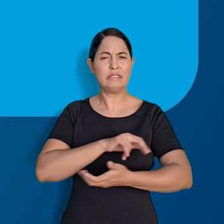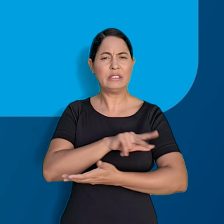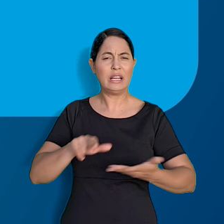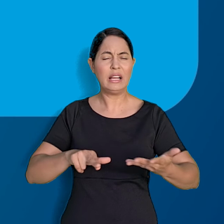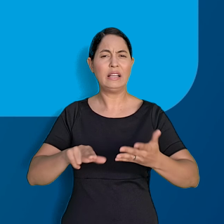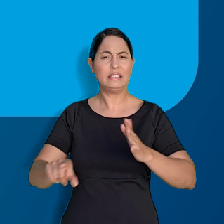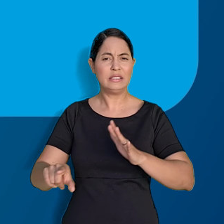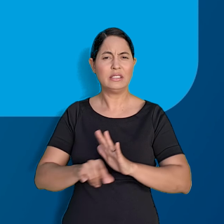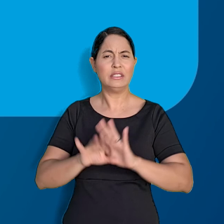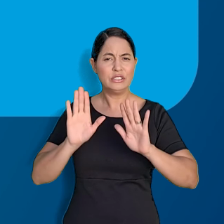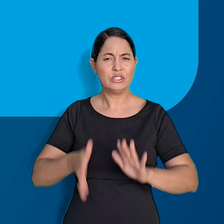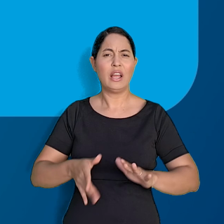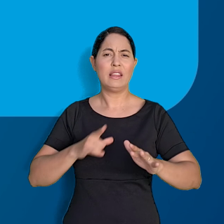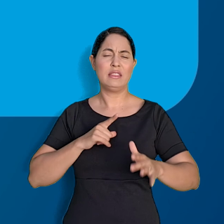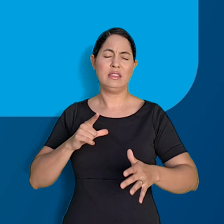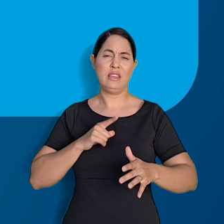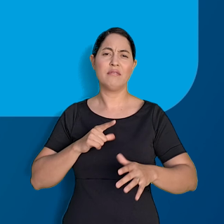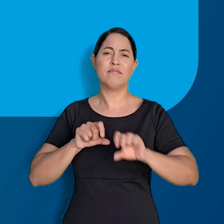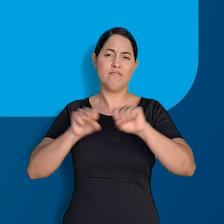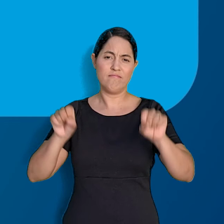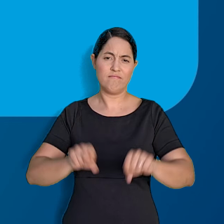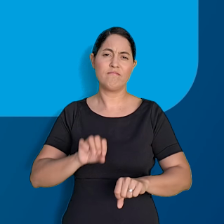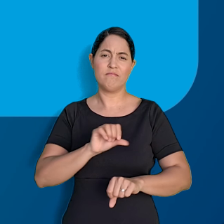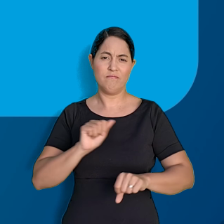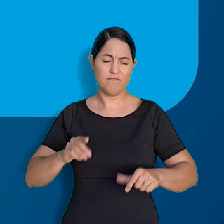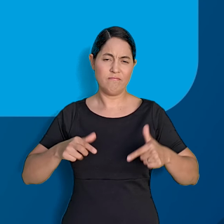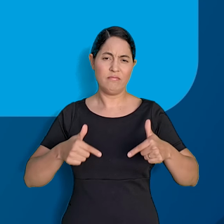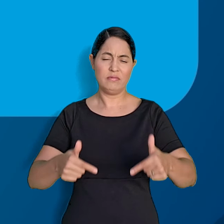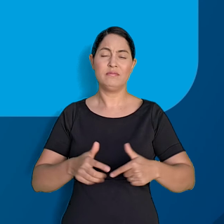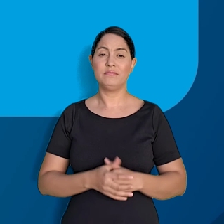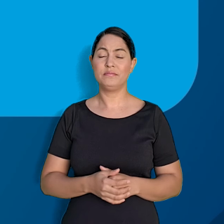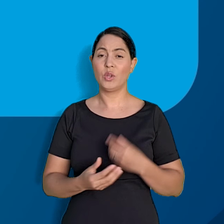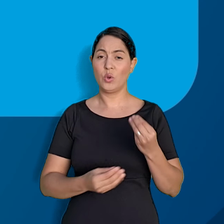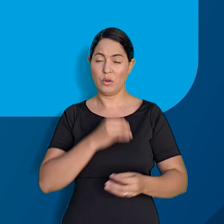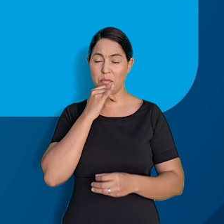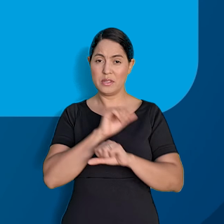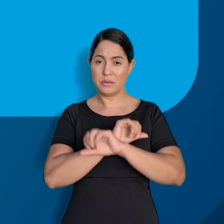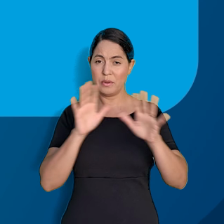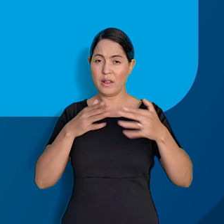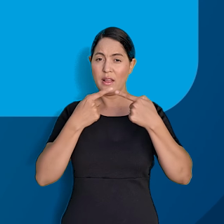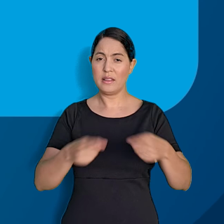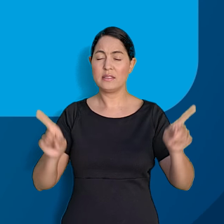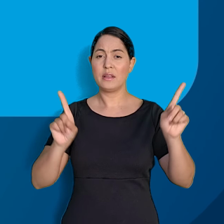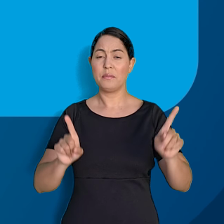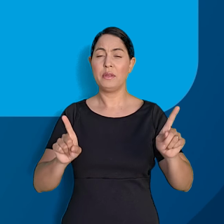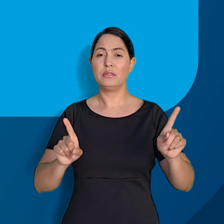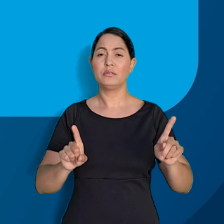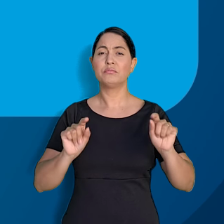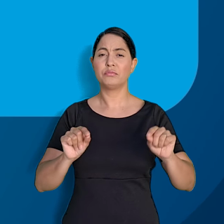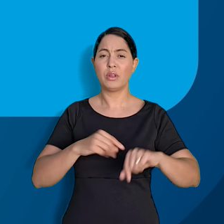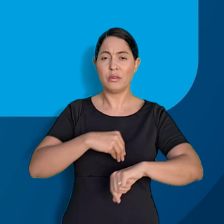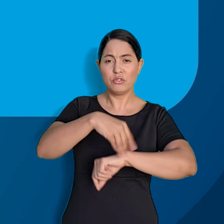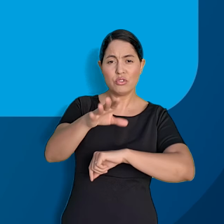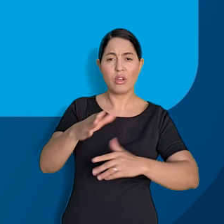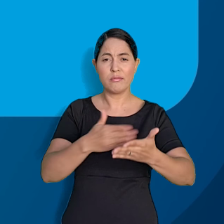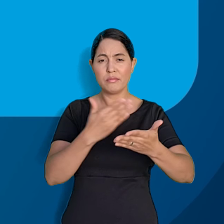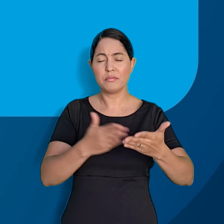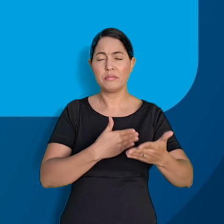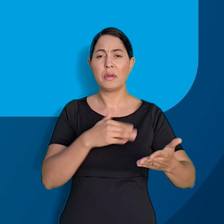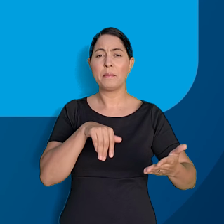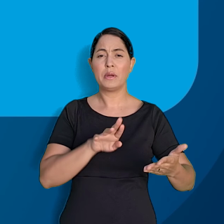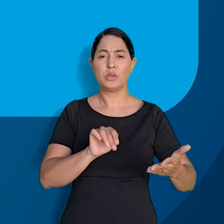ações estruturadas do sistema OAB. Entre as iniciativas citadas estão o lançamento do Manual Nacional da Jovem